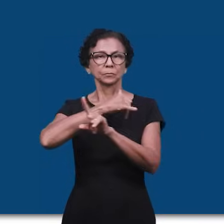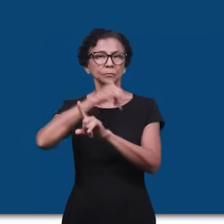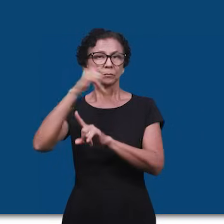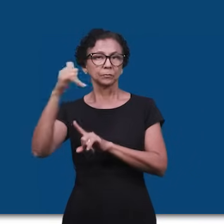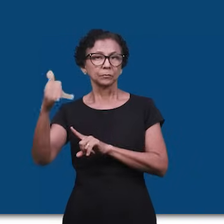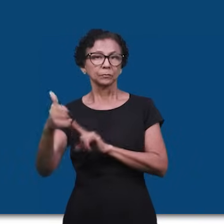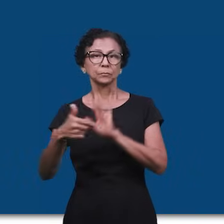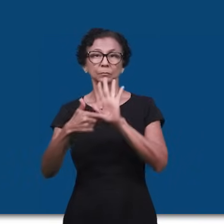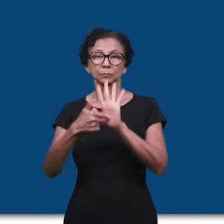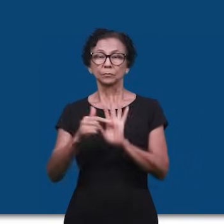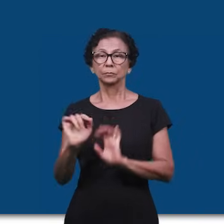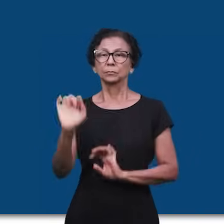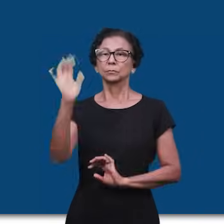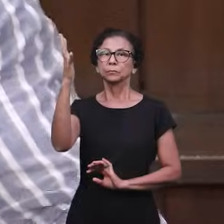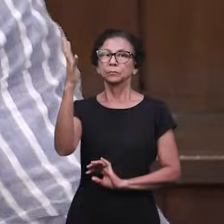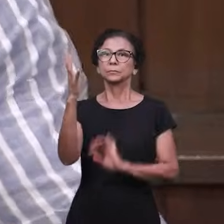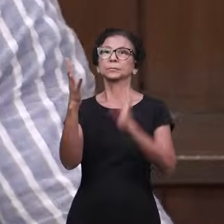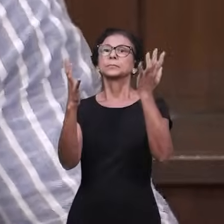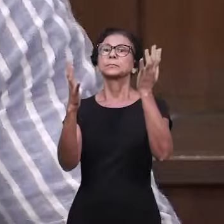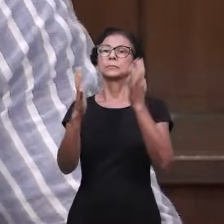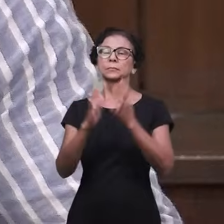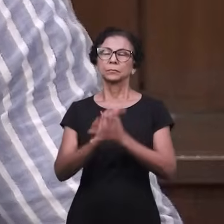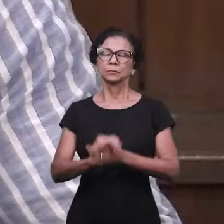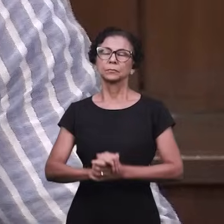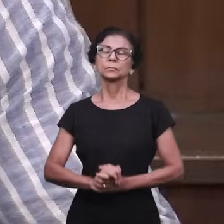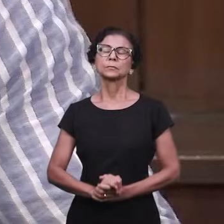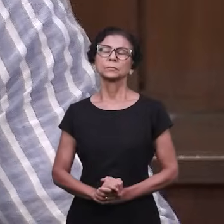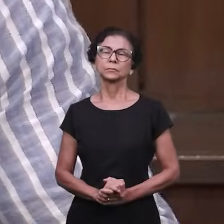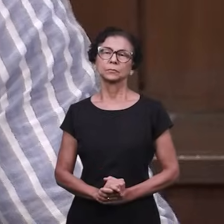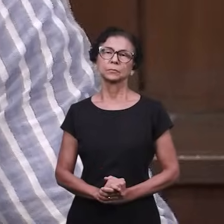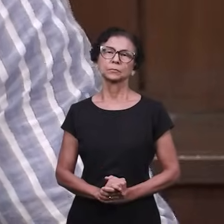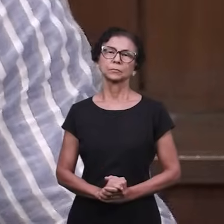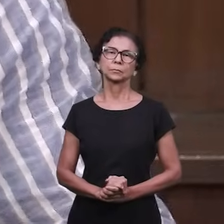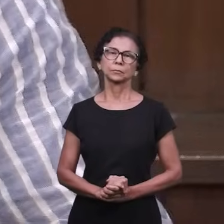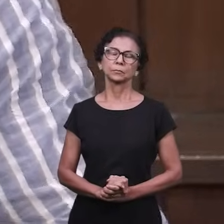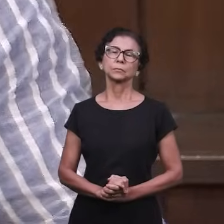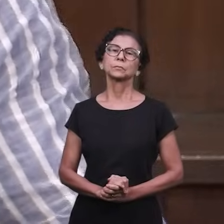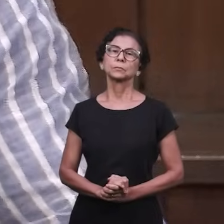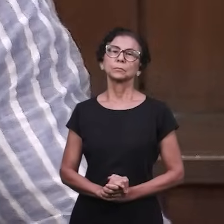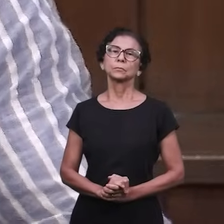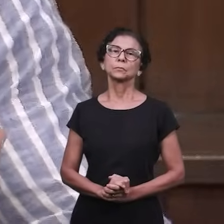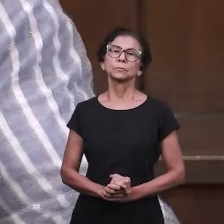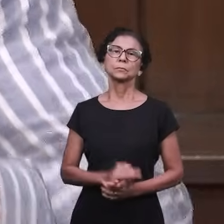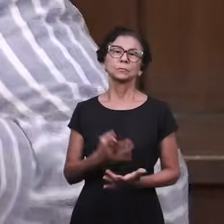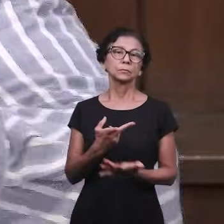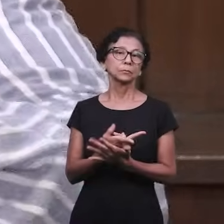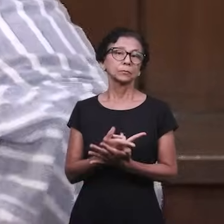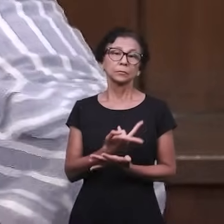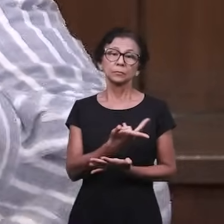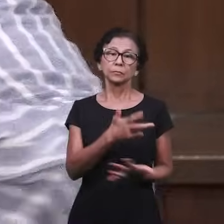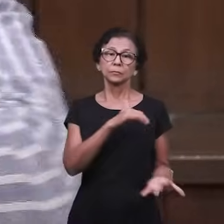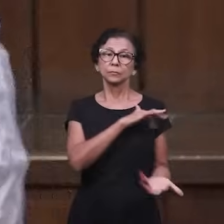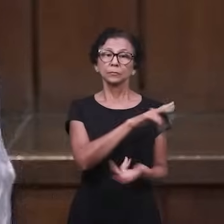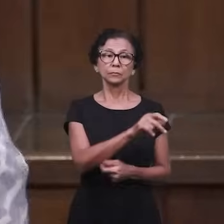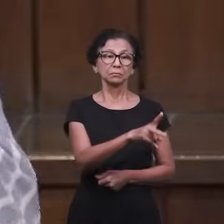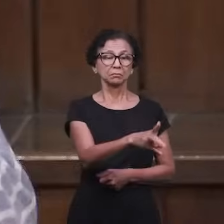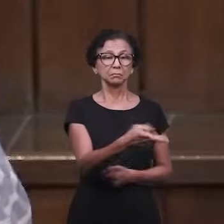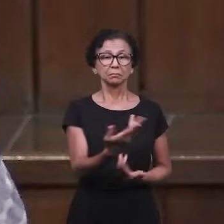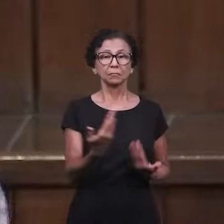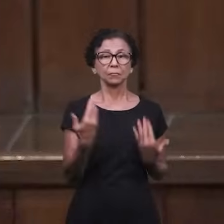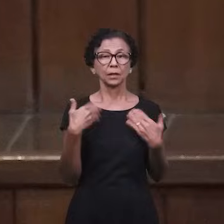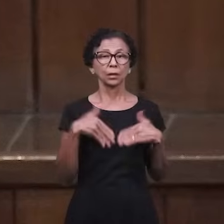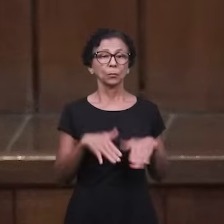destes eventos que haverão de ser evidenciado no mundo. O mundo vai continuar vivendo,